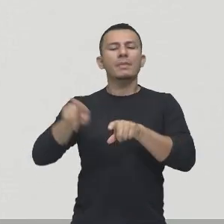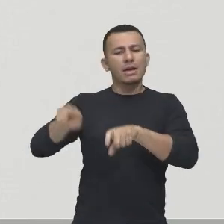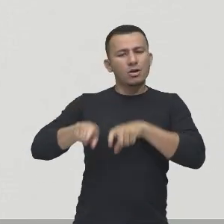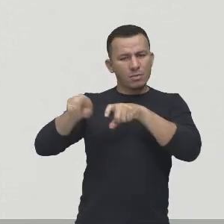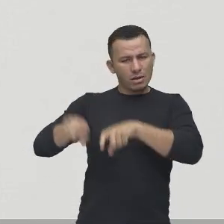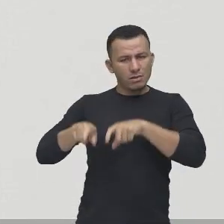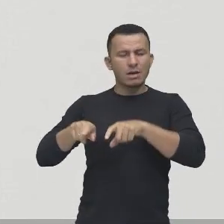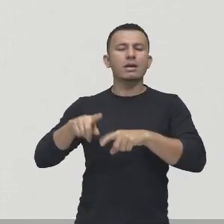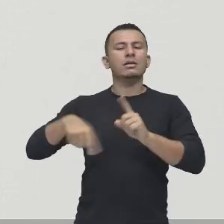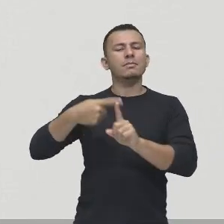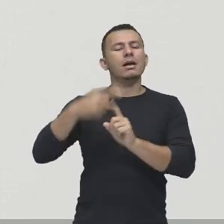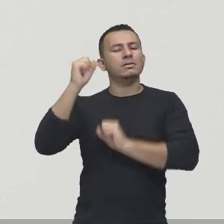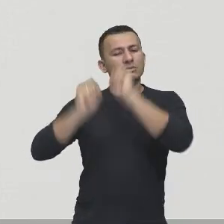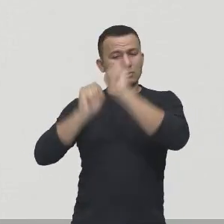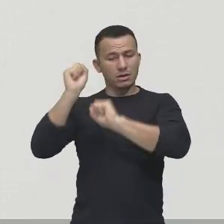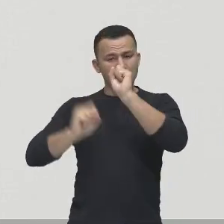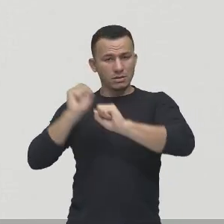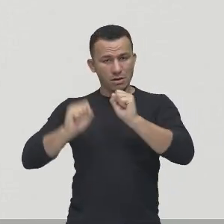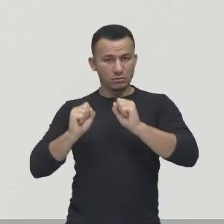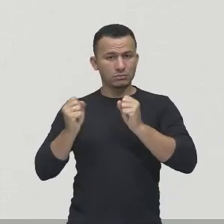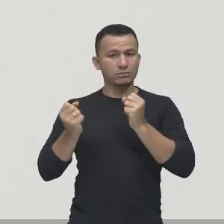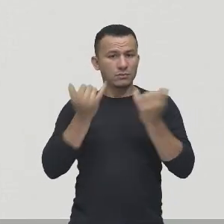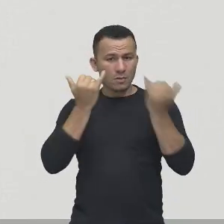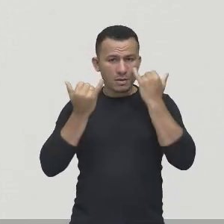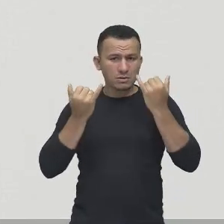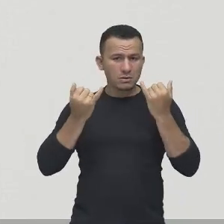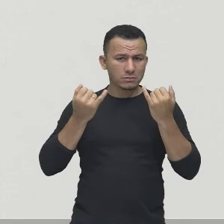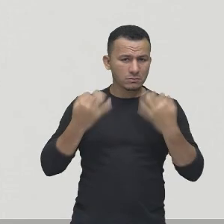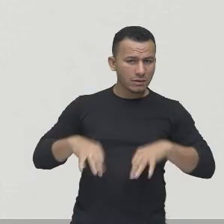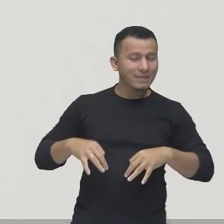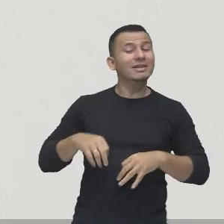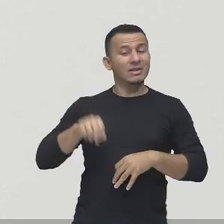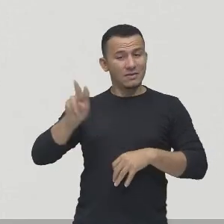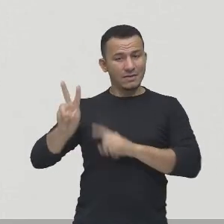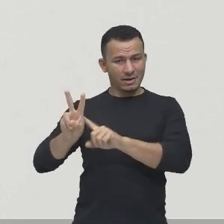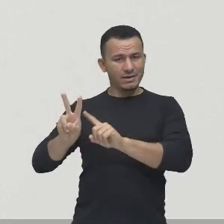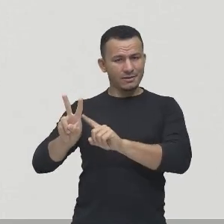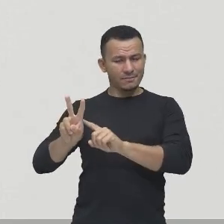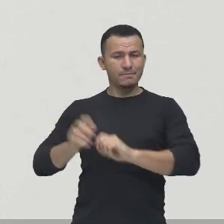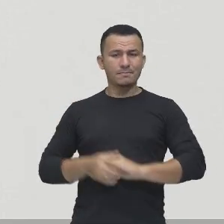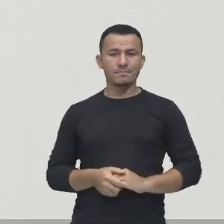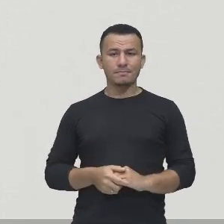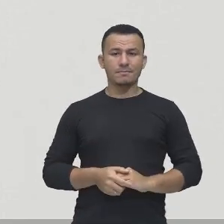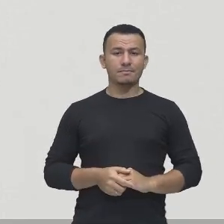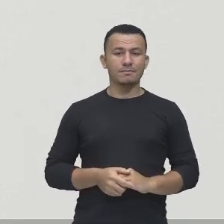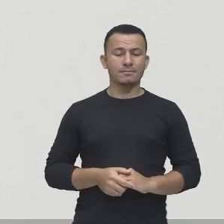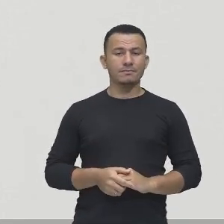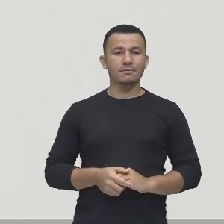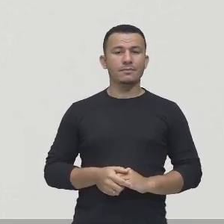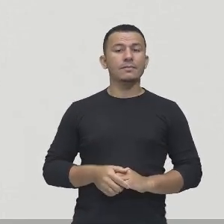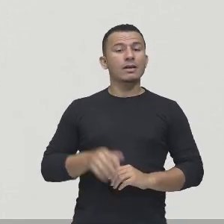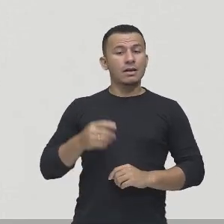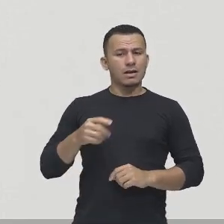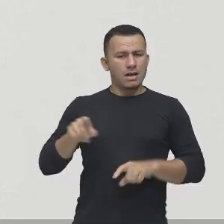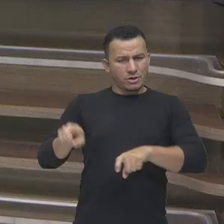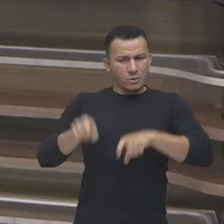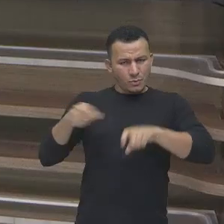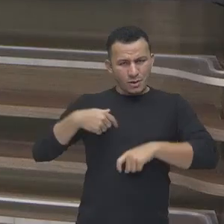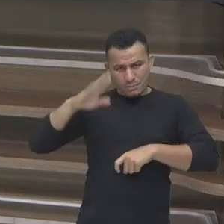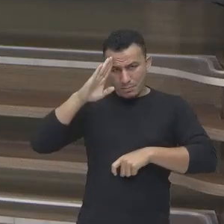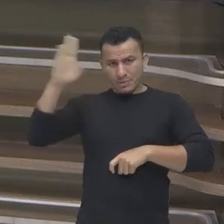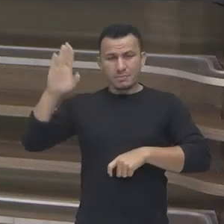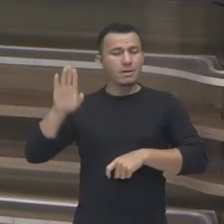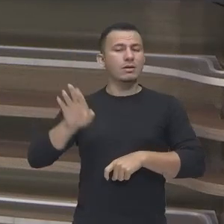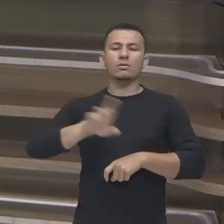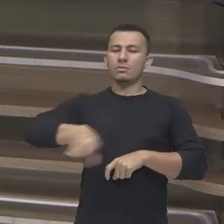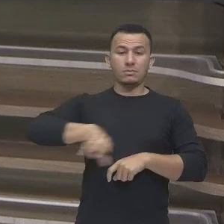e industrialização. Essa informação ela é verdadeira, tá bom, gente? Como a gente falou, a agricultura não é a principal atividade do